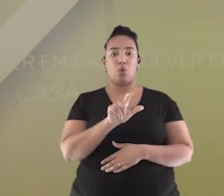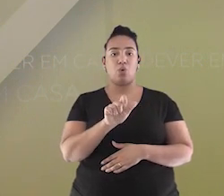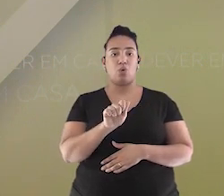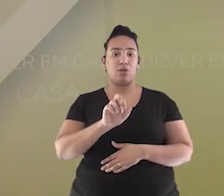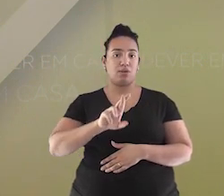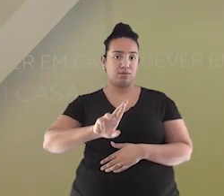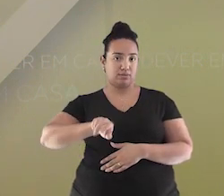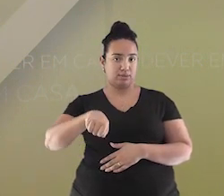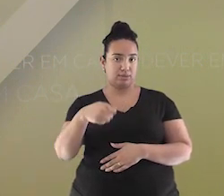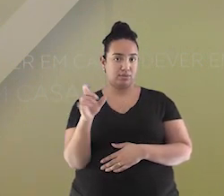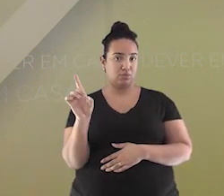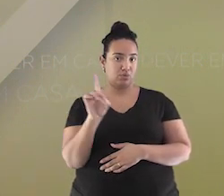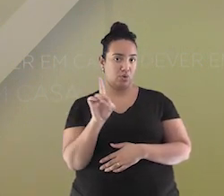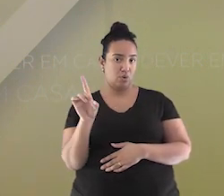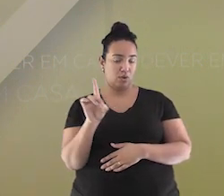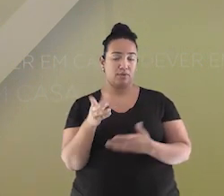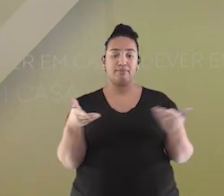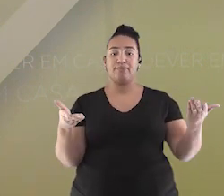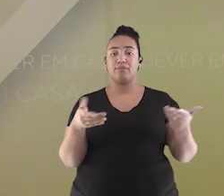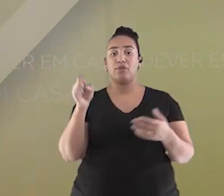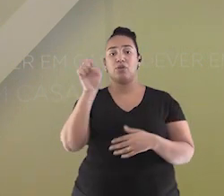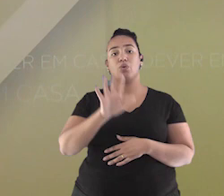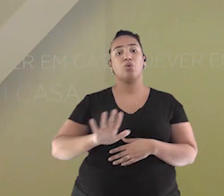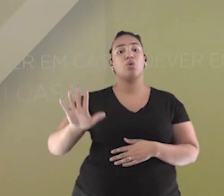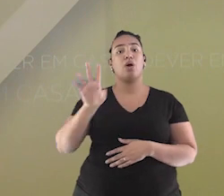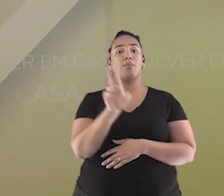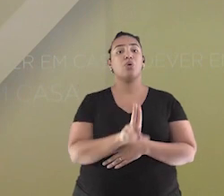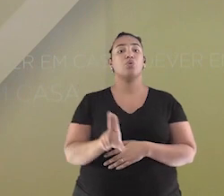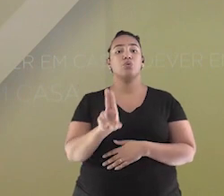moeda oficial. Já na Europa, a moeda